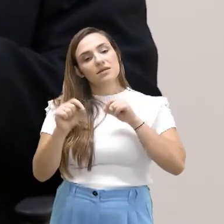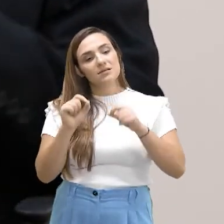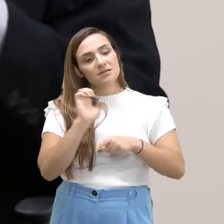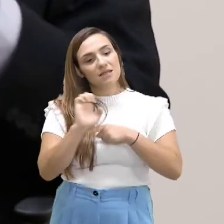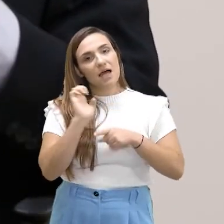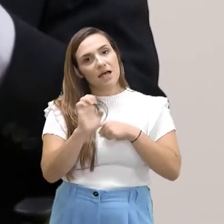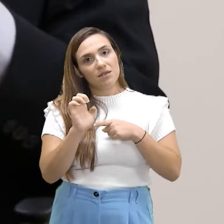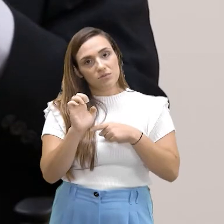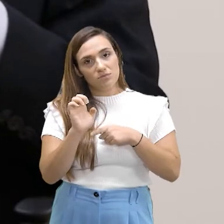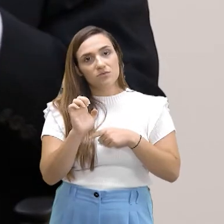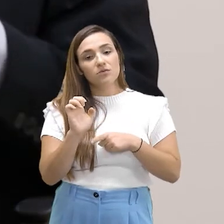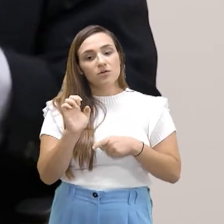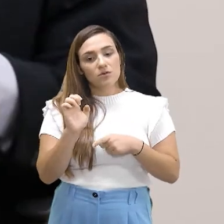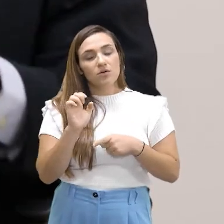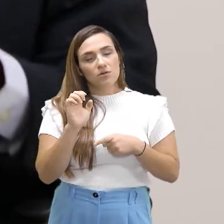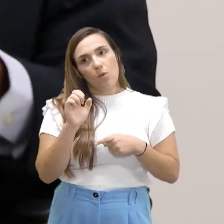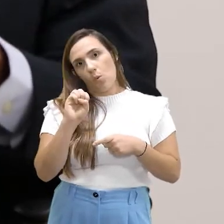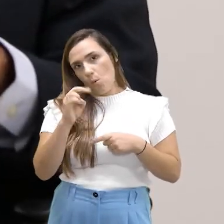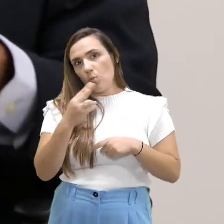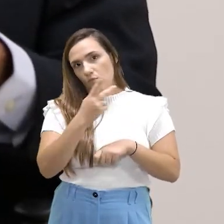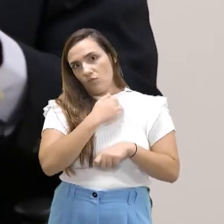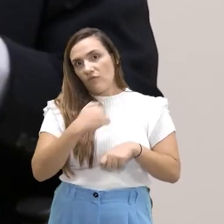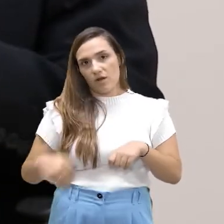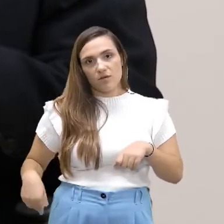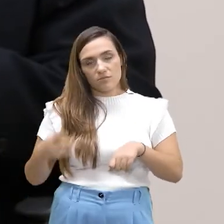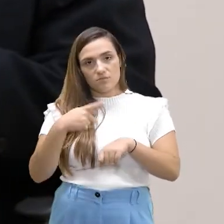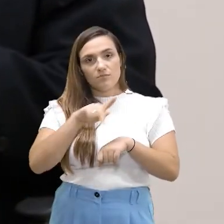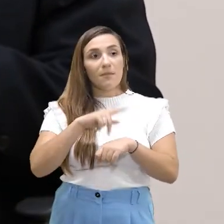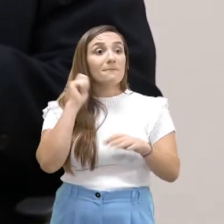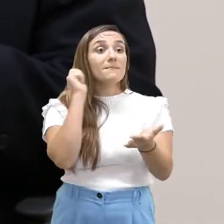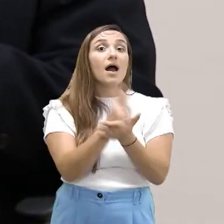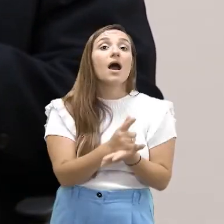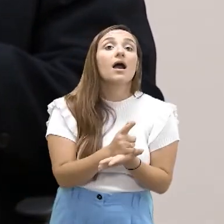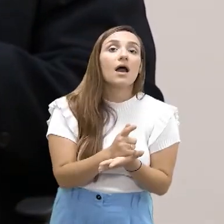Estado remunera esses pequenos cartorários.